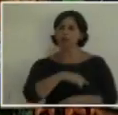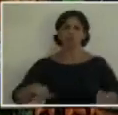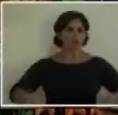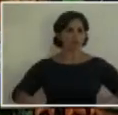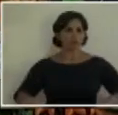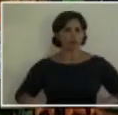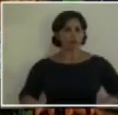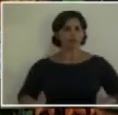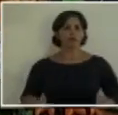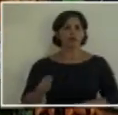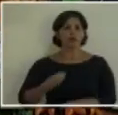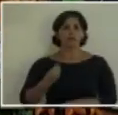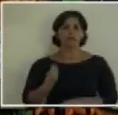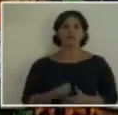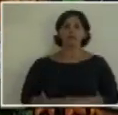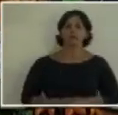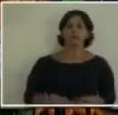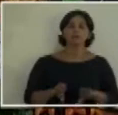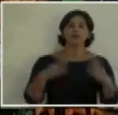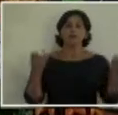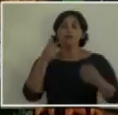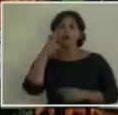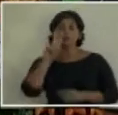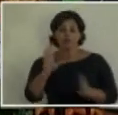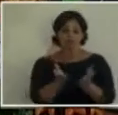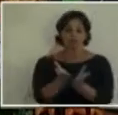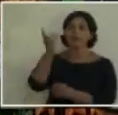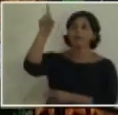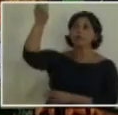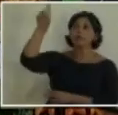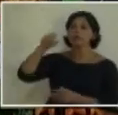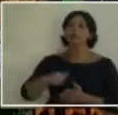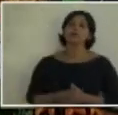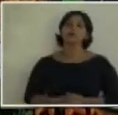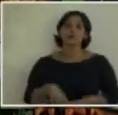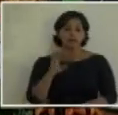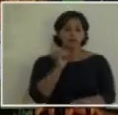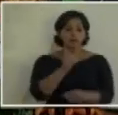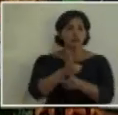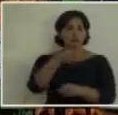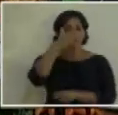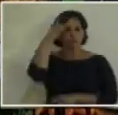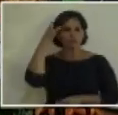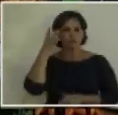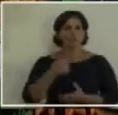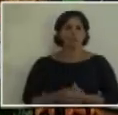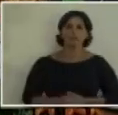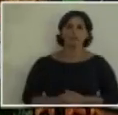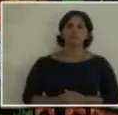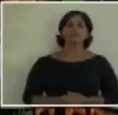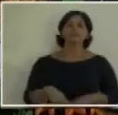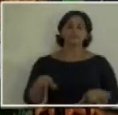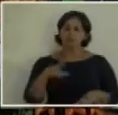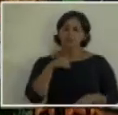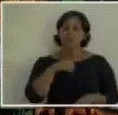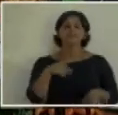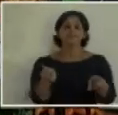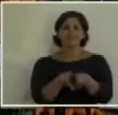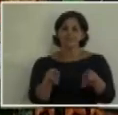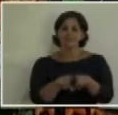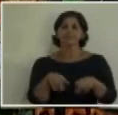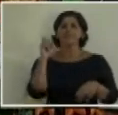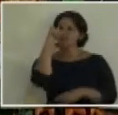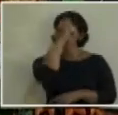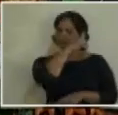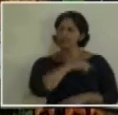exércitos se ajuntam para guerrear contra ele. A pior coisa que tem é a injustiça. A pior coisa que